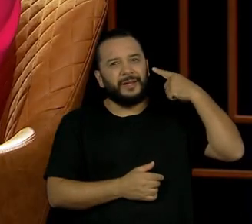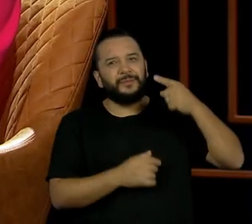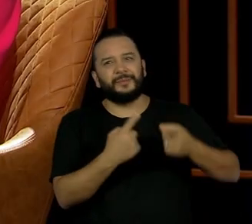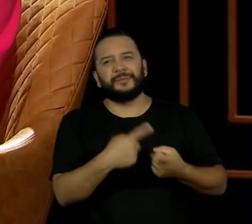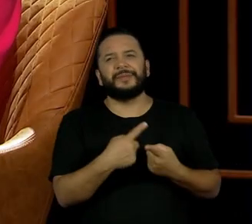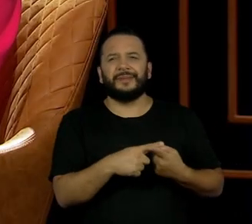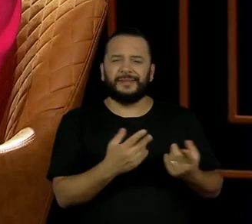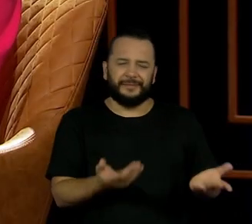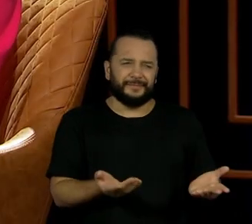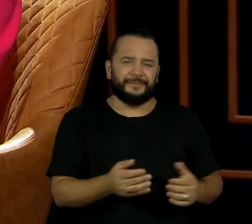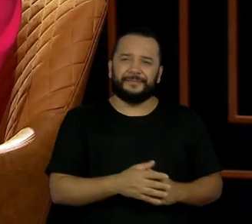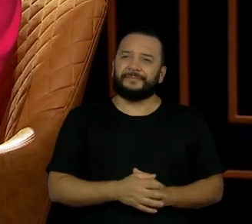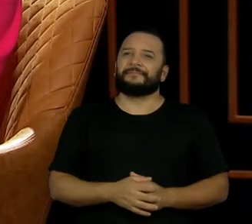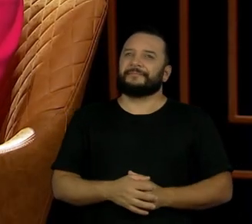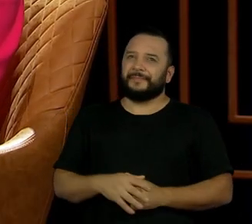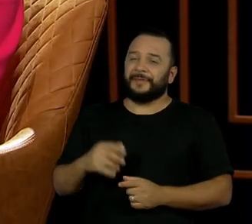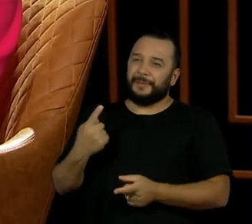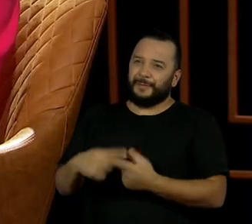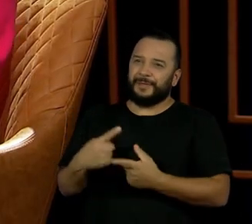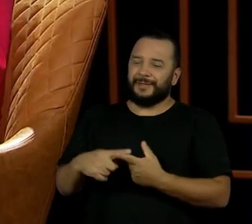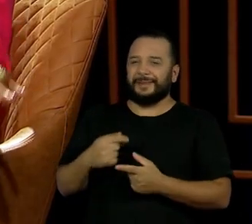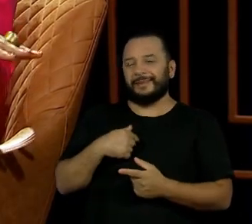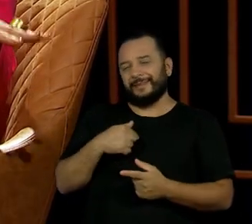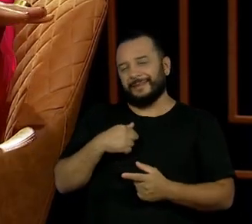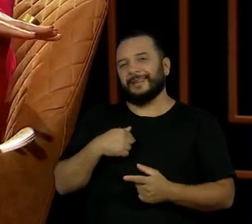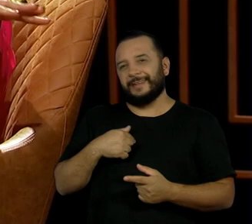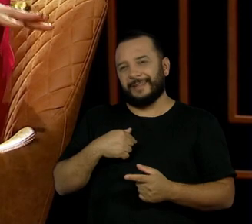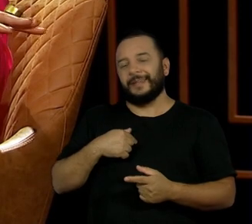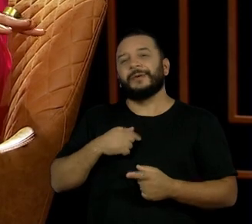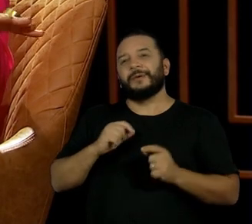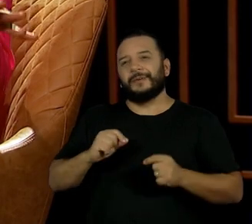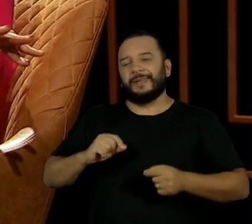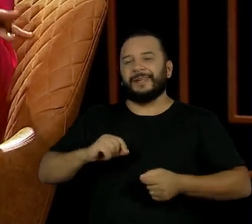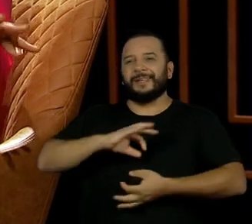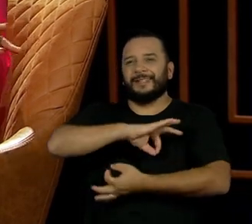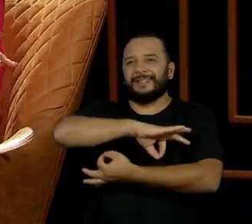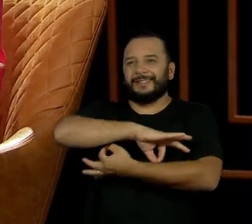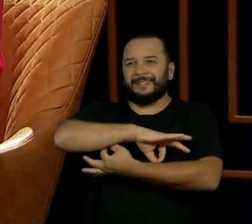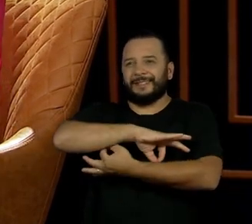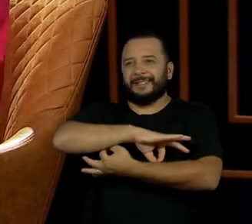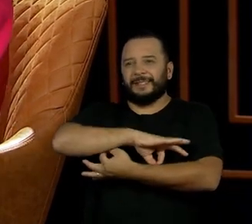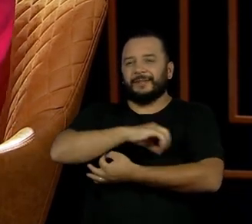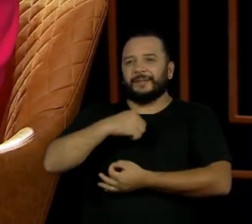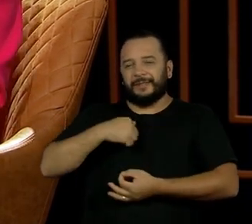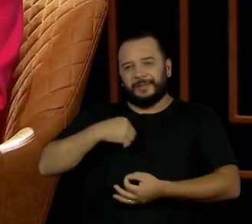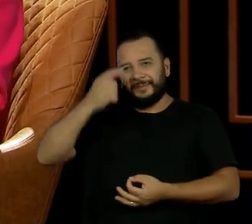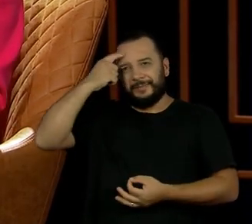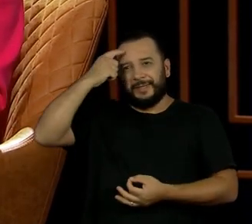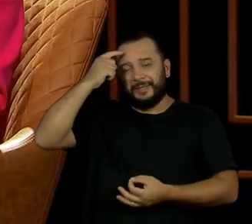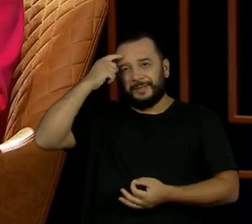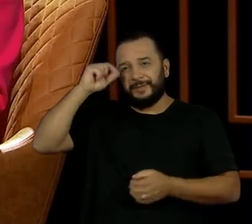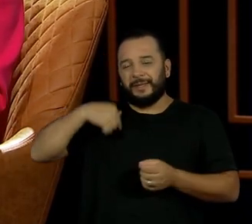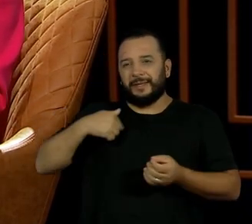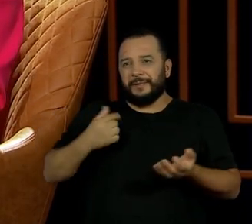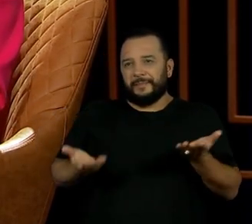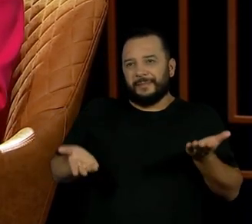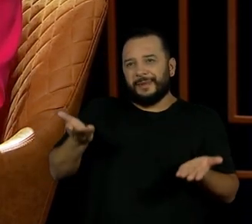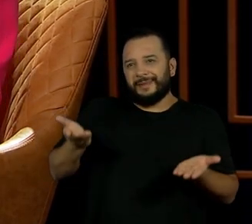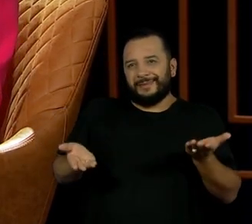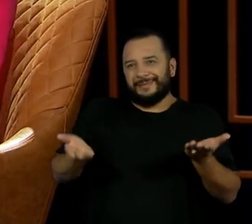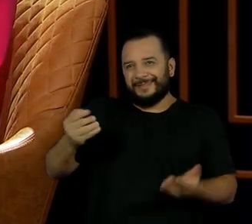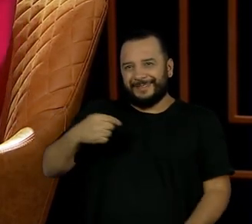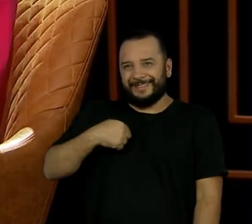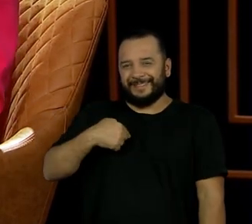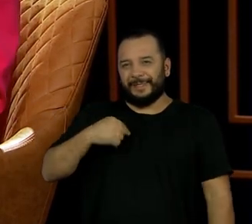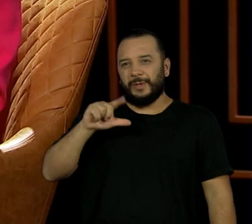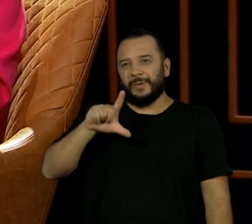porque uma libriana e sempre pensa naquela balança da Justiça que eu tenho as